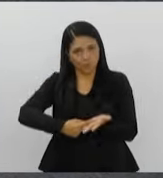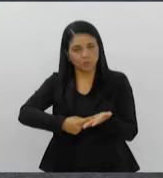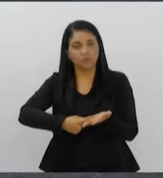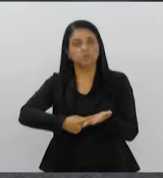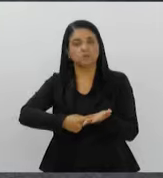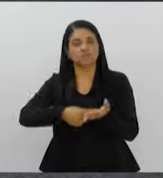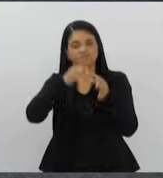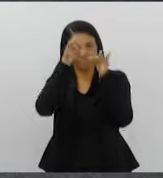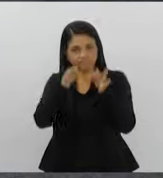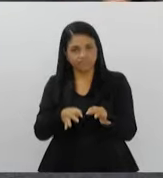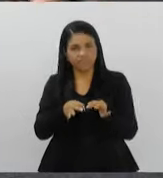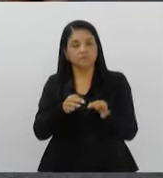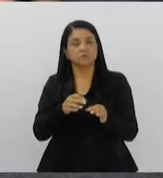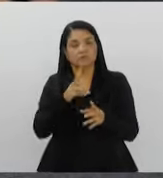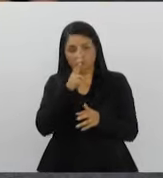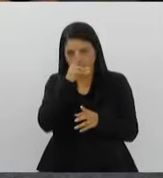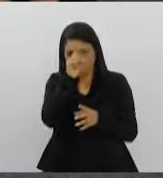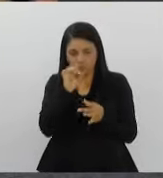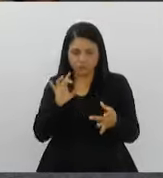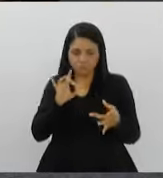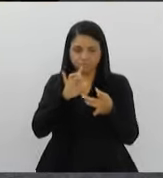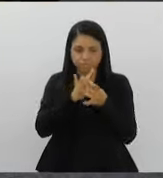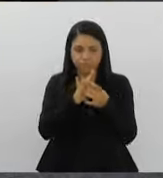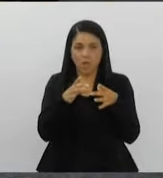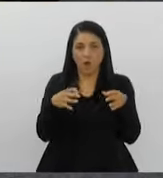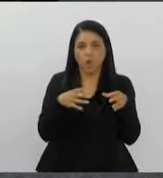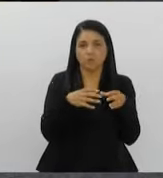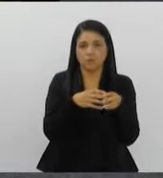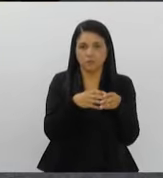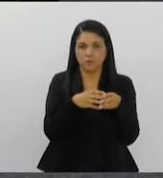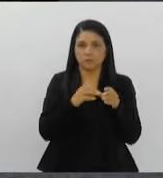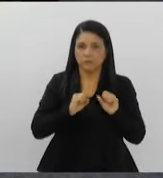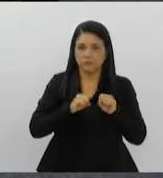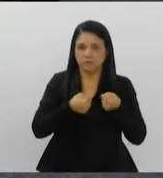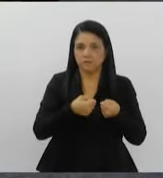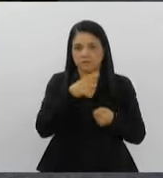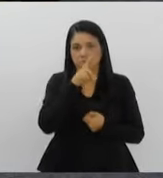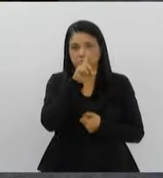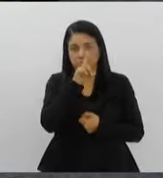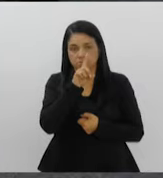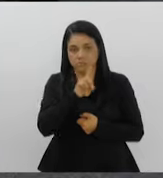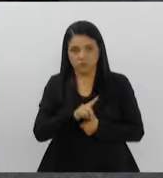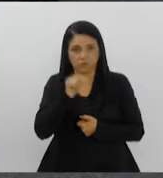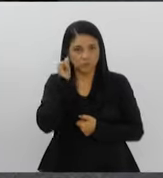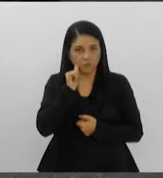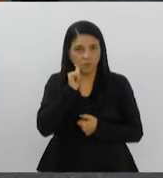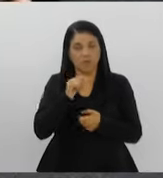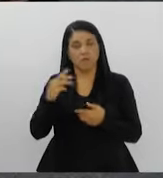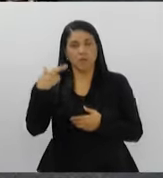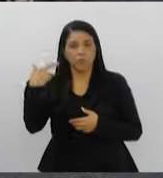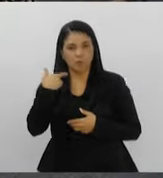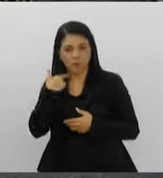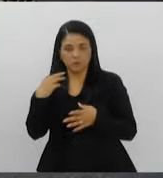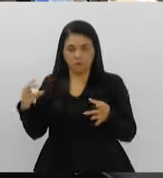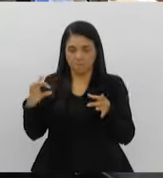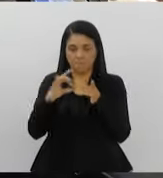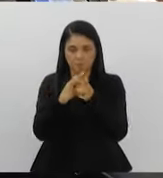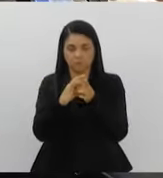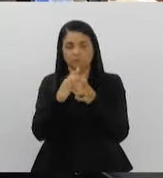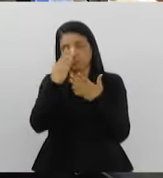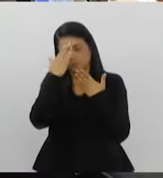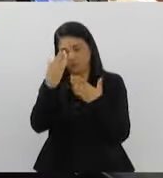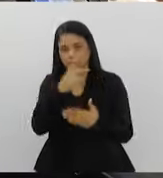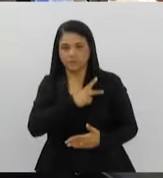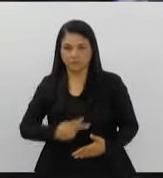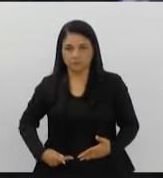com certeza, de unir forças entre a Comissão de Defesa da Mulher e a Procuradoria desta Casa. Obrigada, presidente. Muito